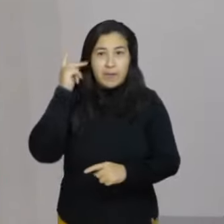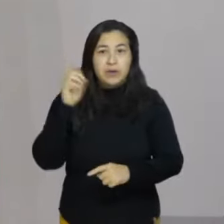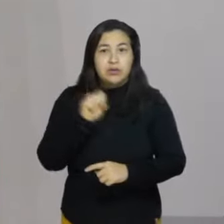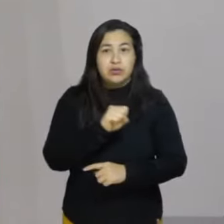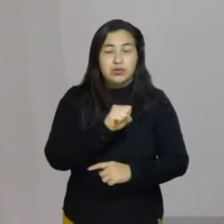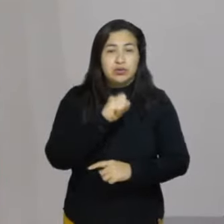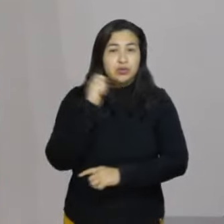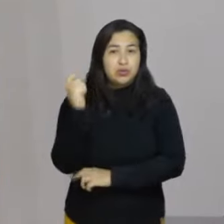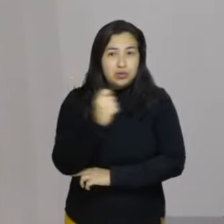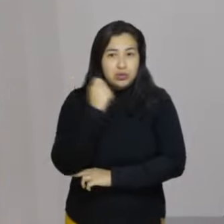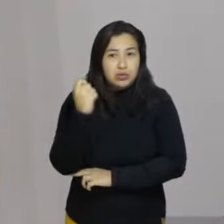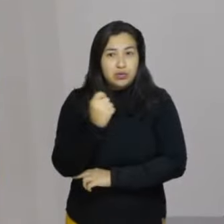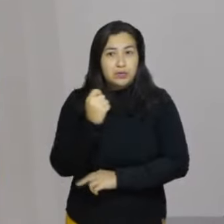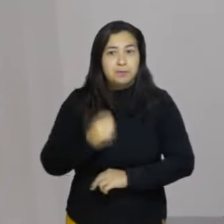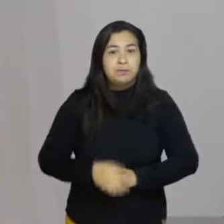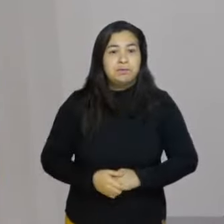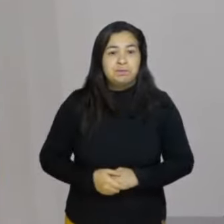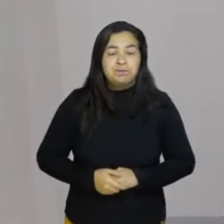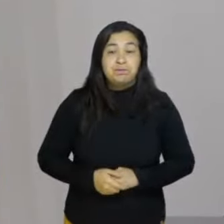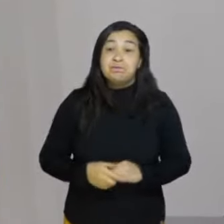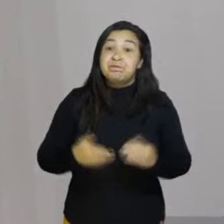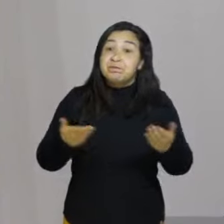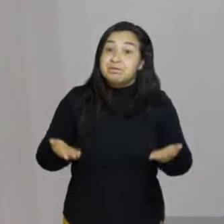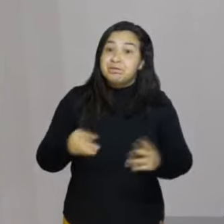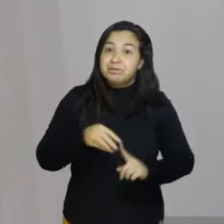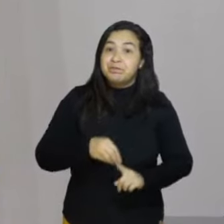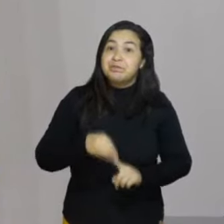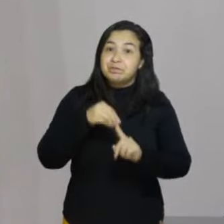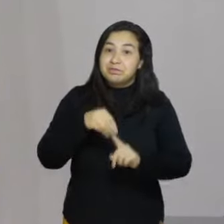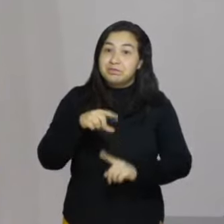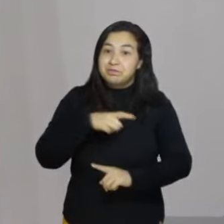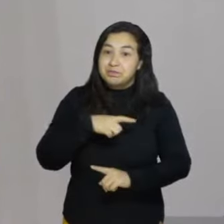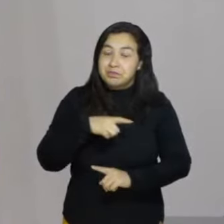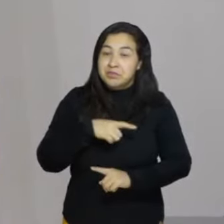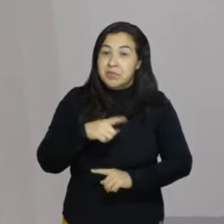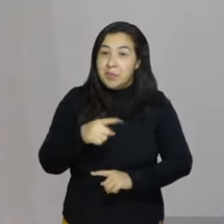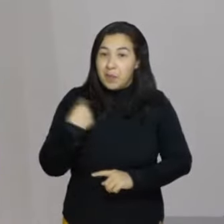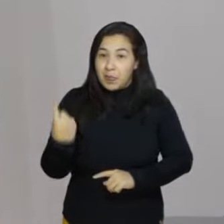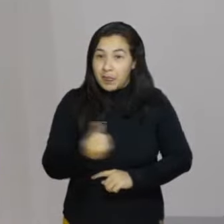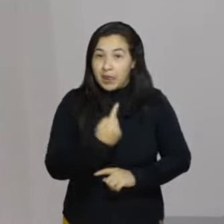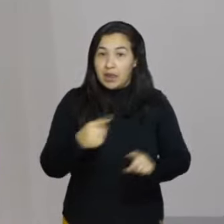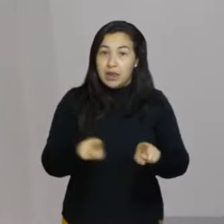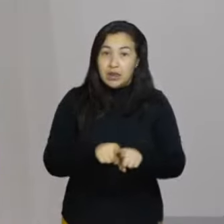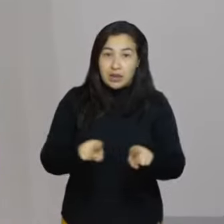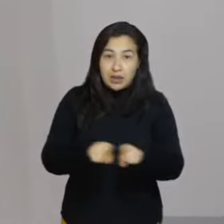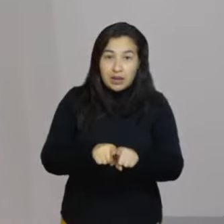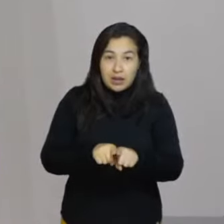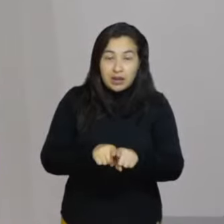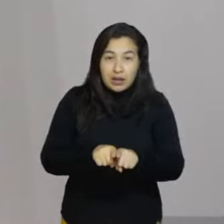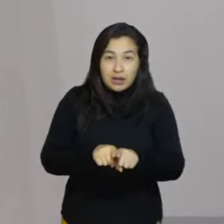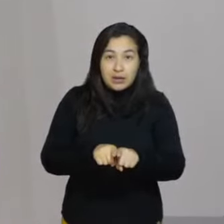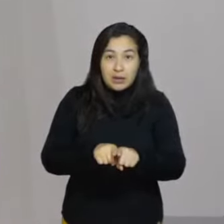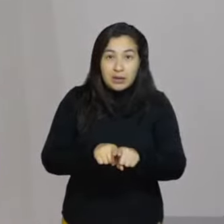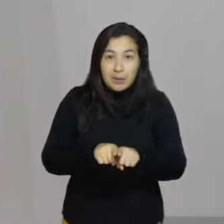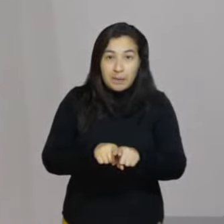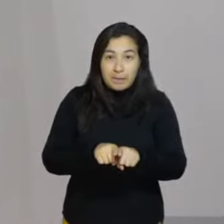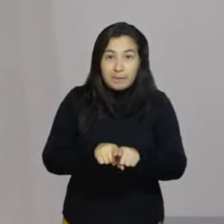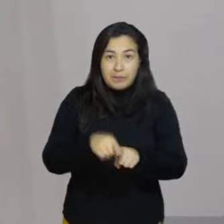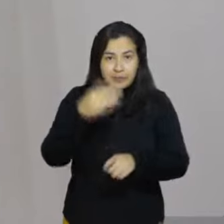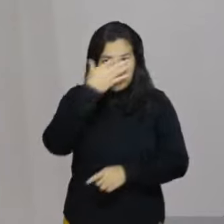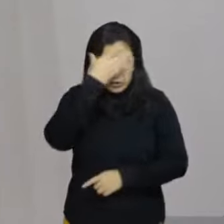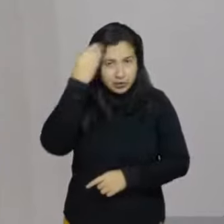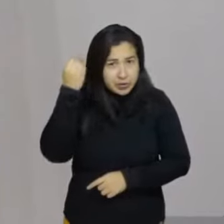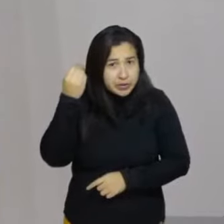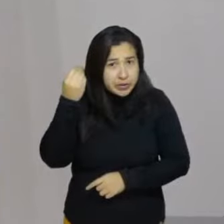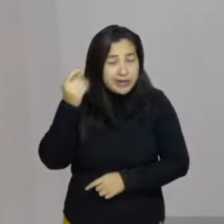nesse momento tão difícil. Então, fazer esse destaque, a gente também não pode deixar de esquecer aqui,